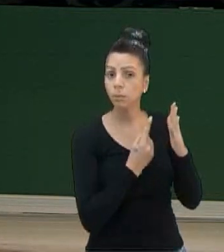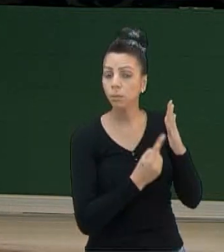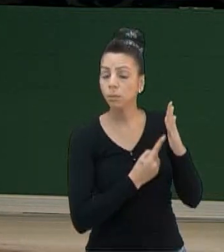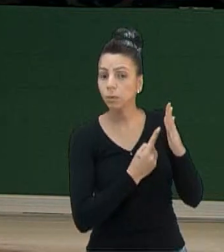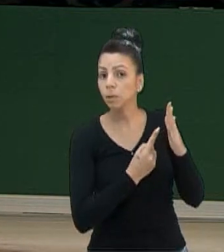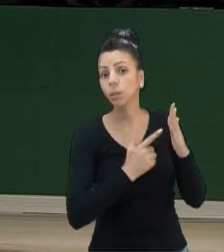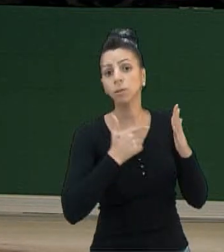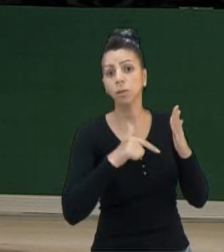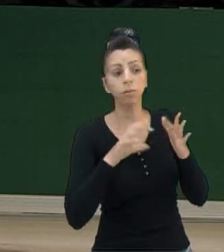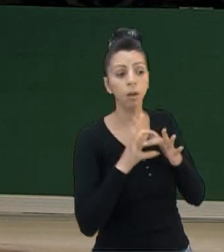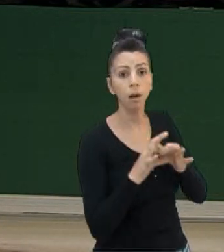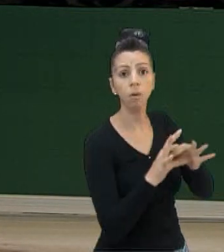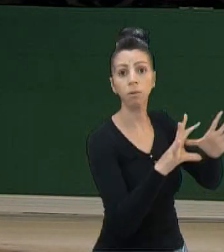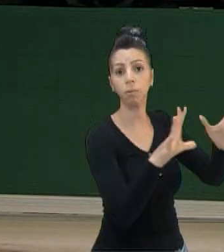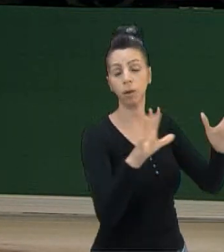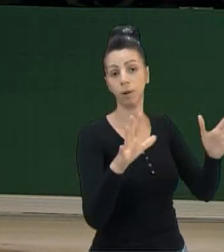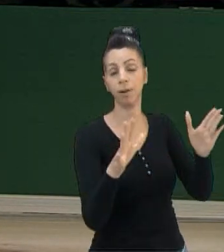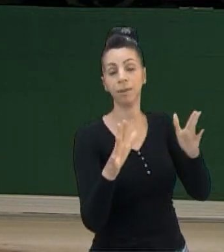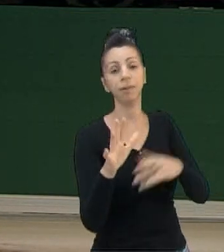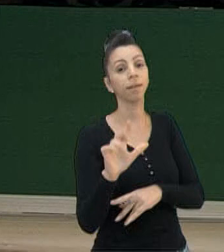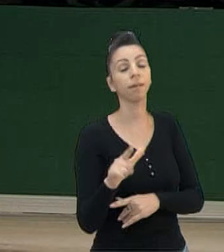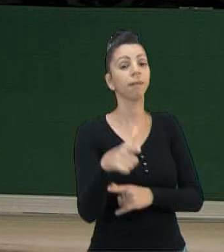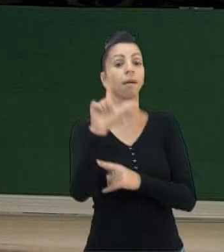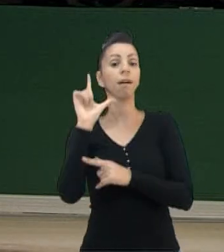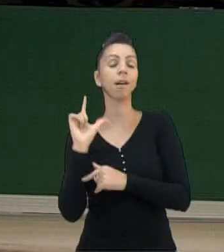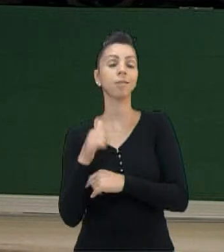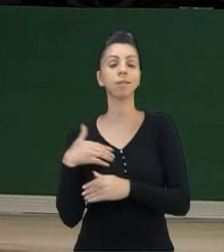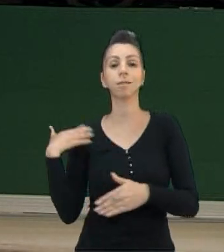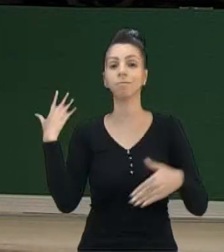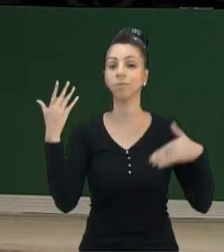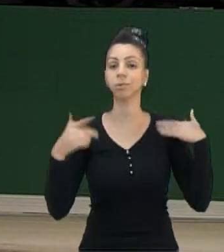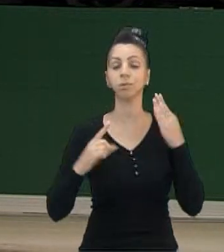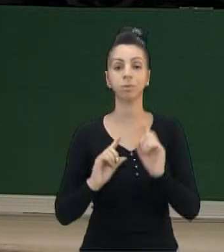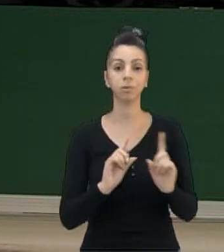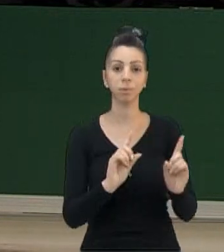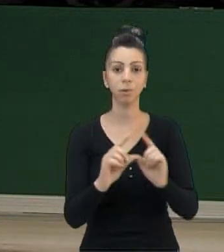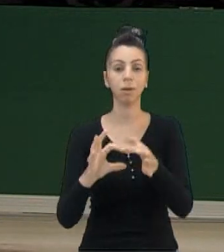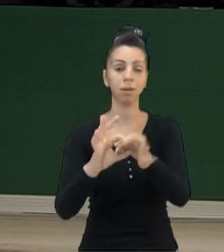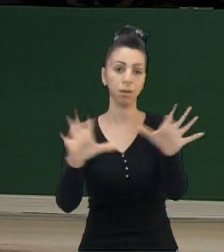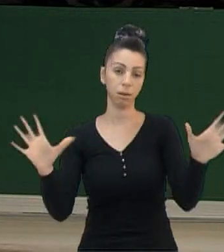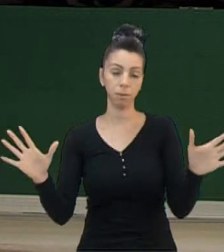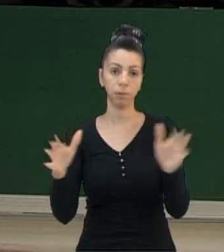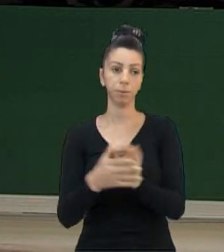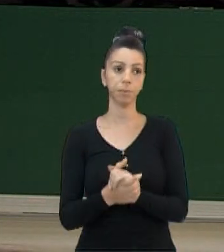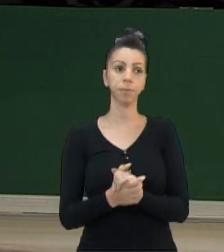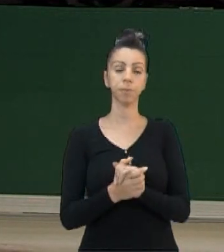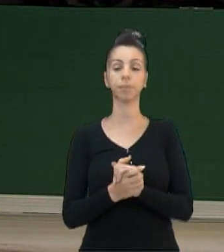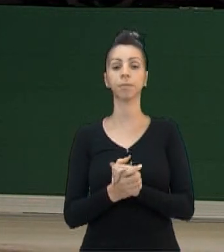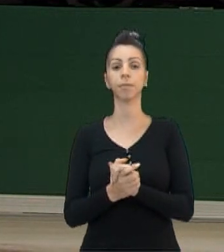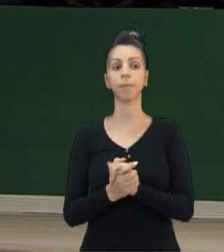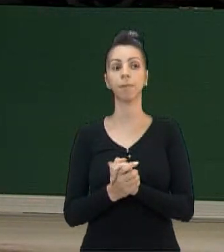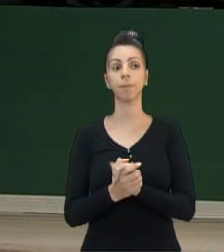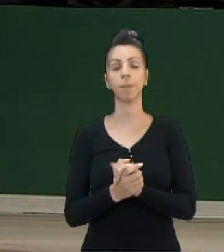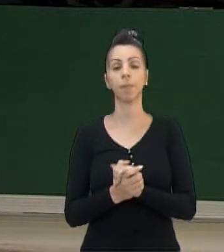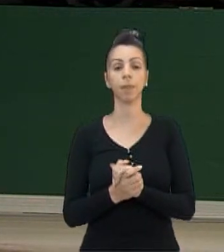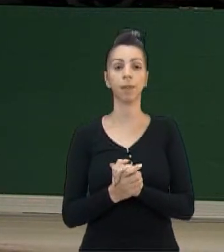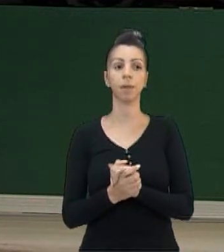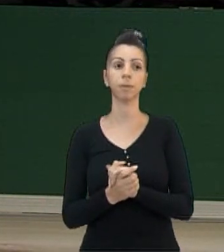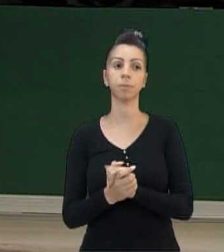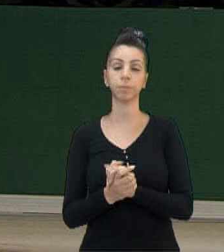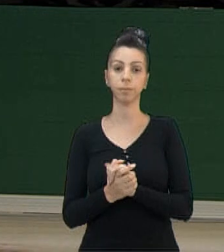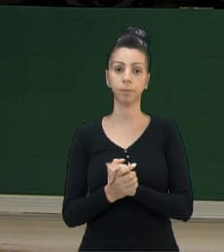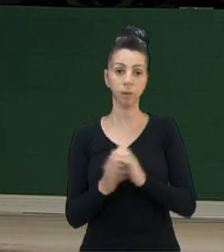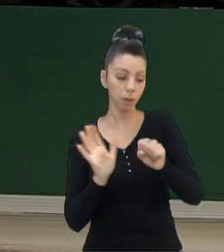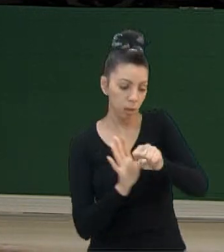nossa liberdade como a gente tinha antes, né? Nesse momento. E aí ele traz então essa antítese, né? Se o